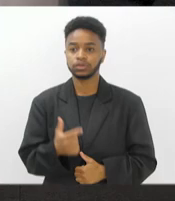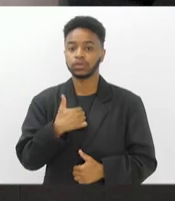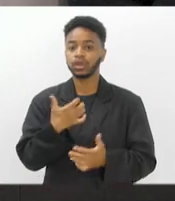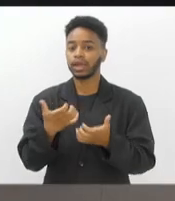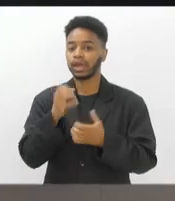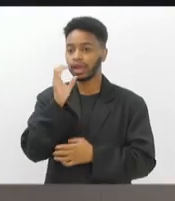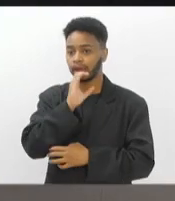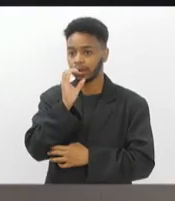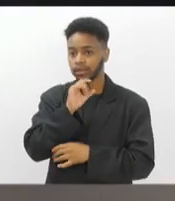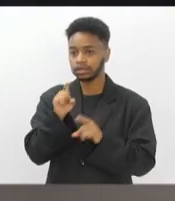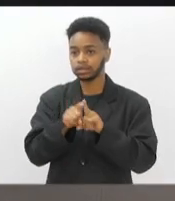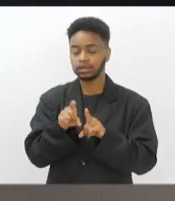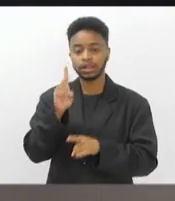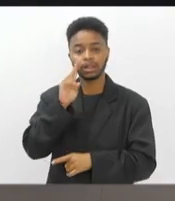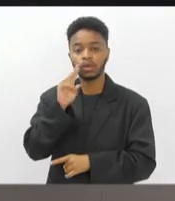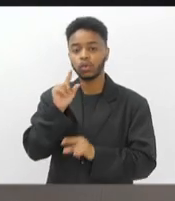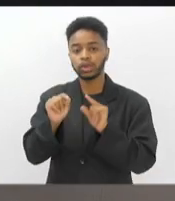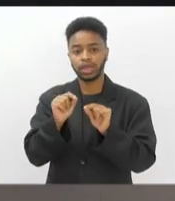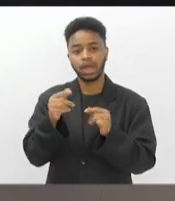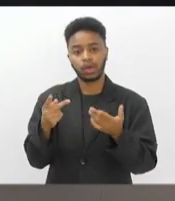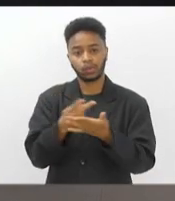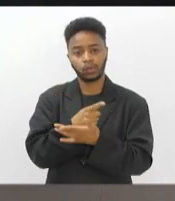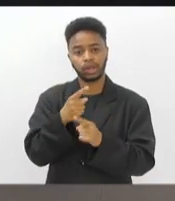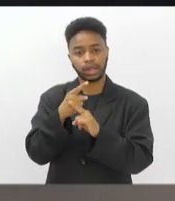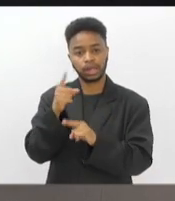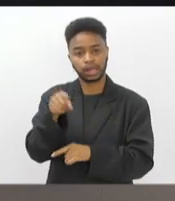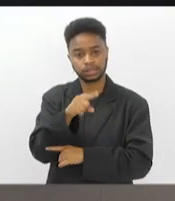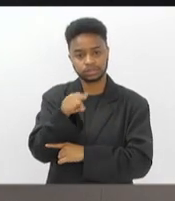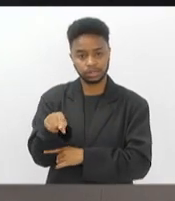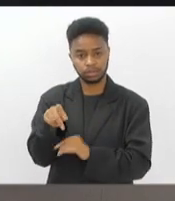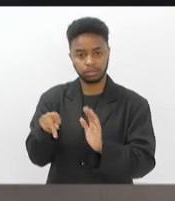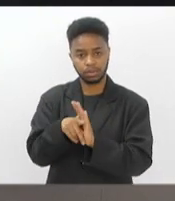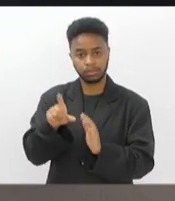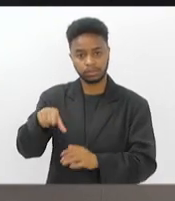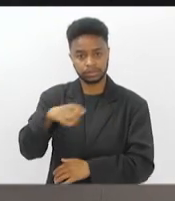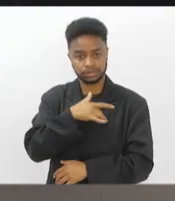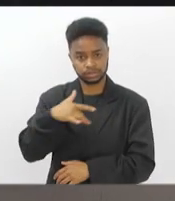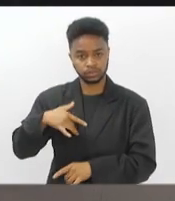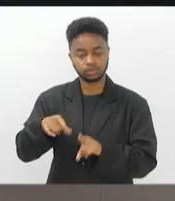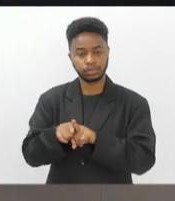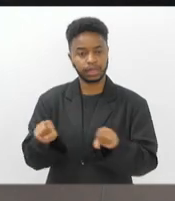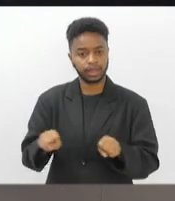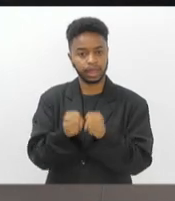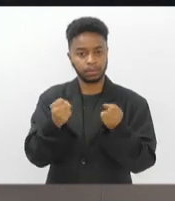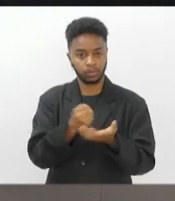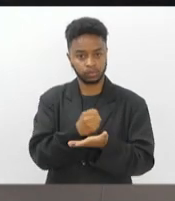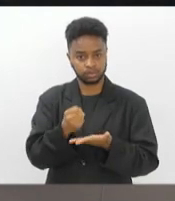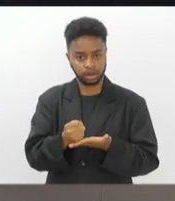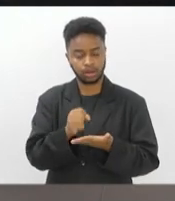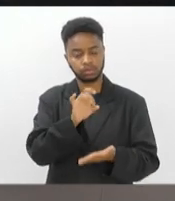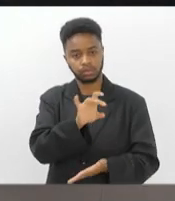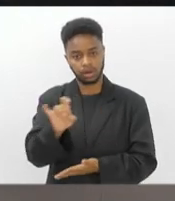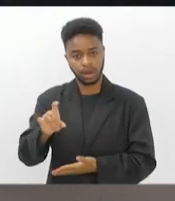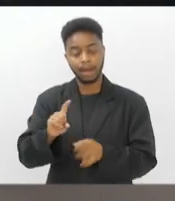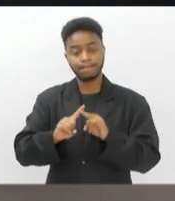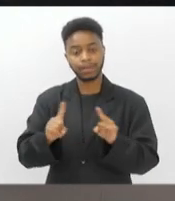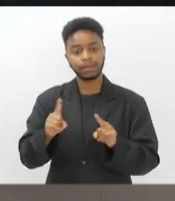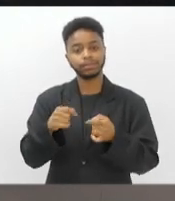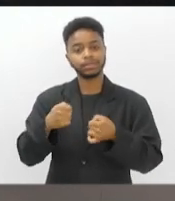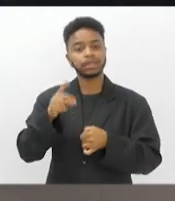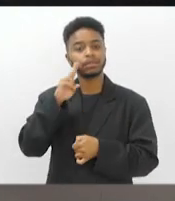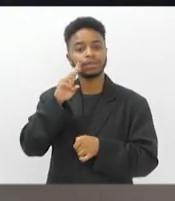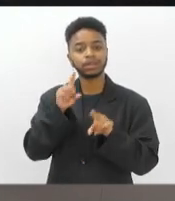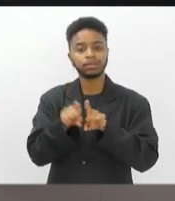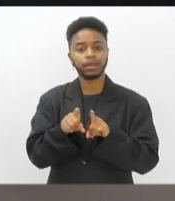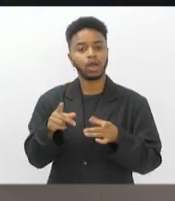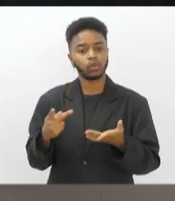lembrando a gente tá falando muito de cancelamento unilateral do plano de saúde de contrato individual mas Lembrando que eh a gente recebeu